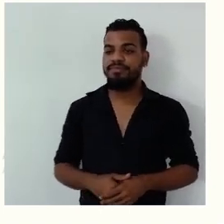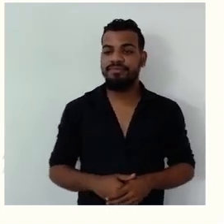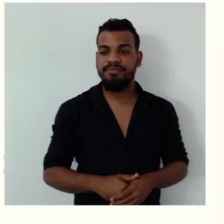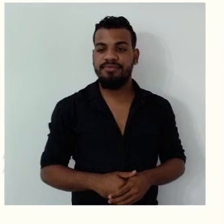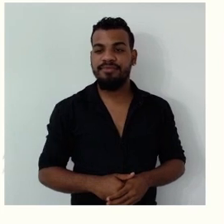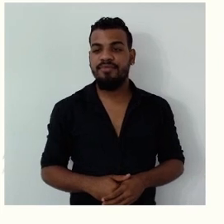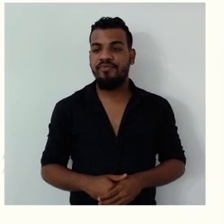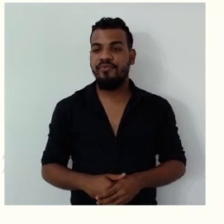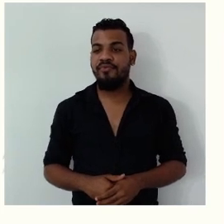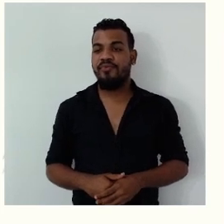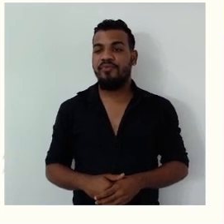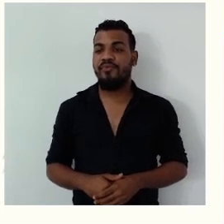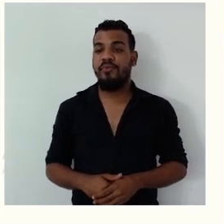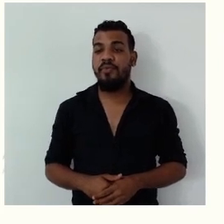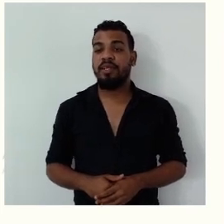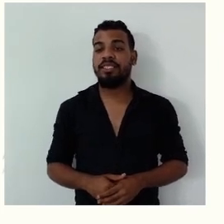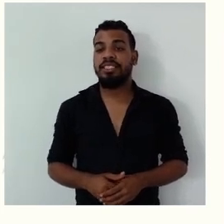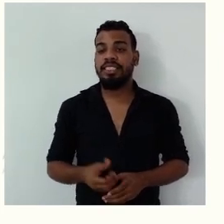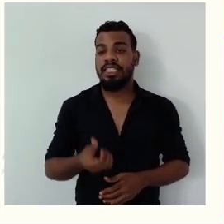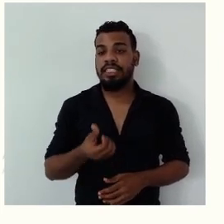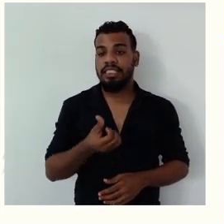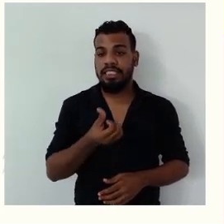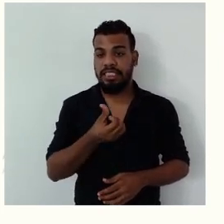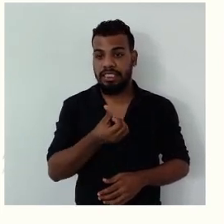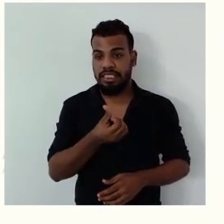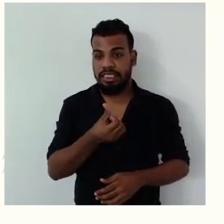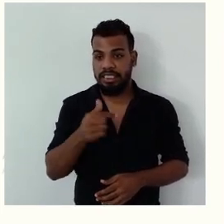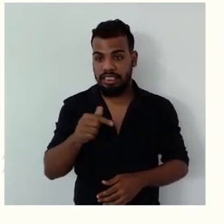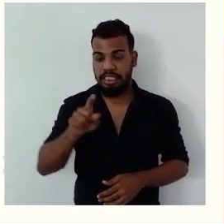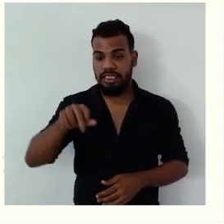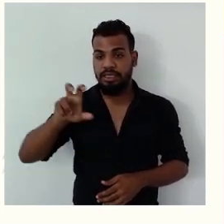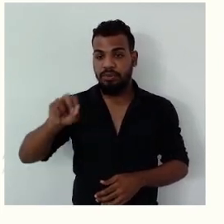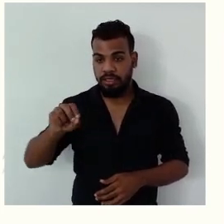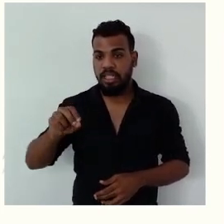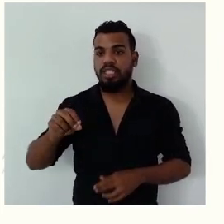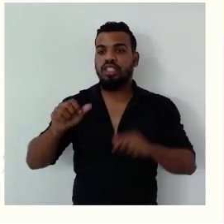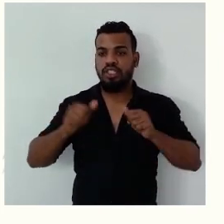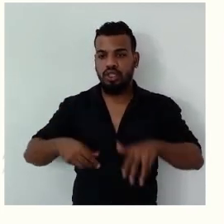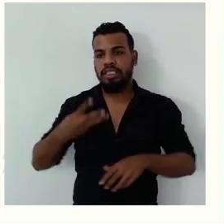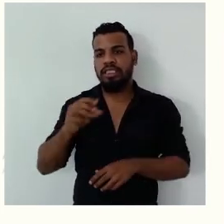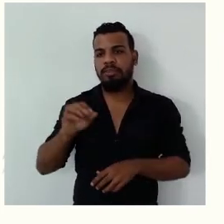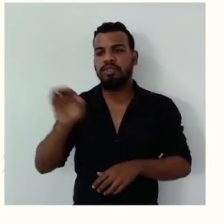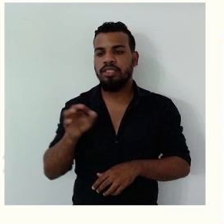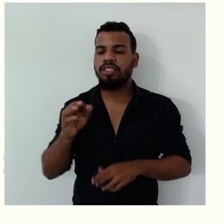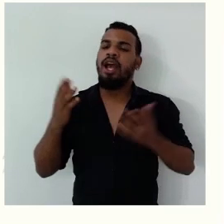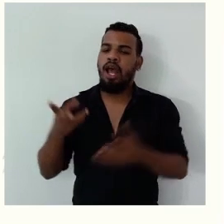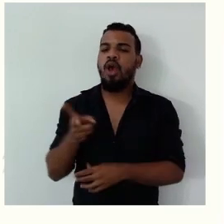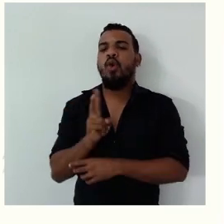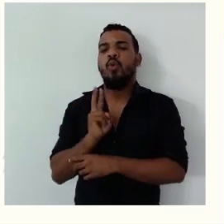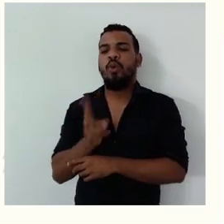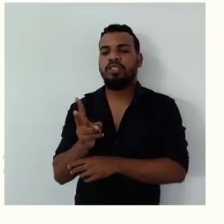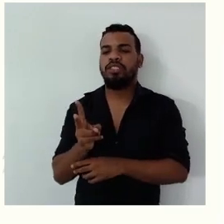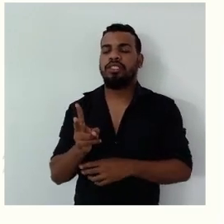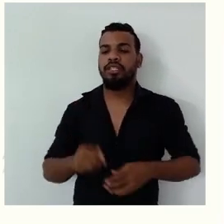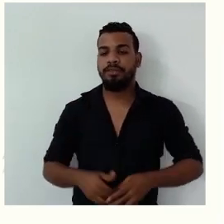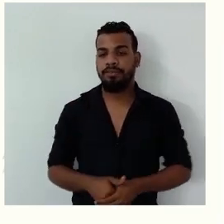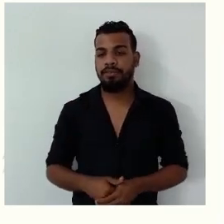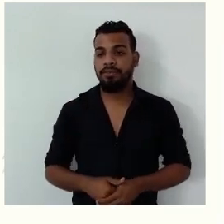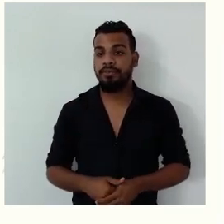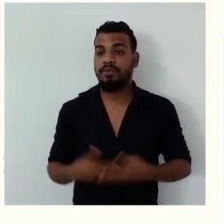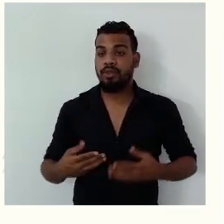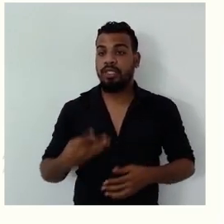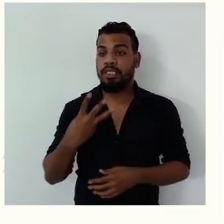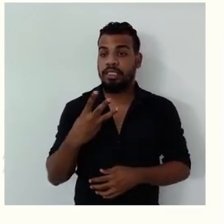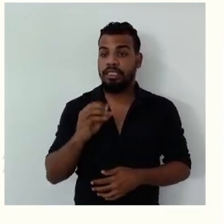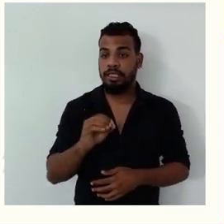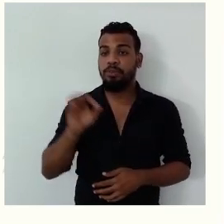nós temos 67,50, gastou agora 30%, que é a continuidade da questão. Então